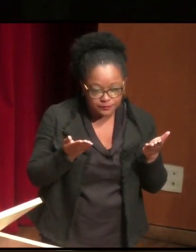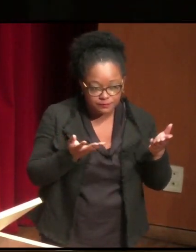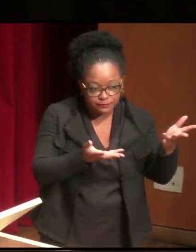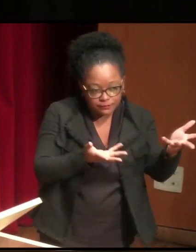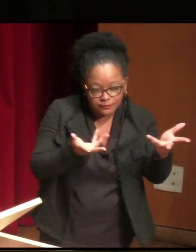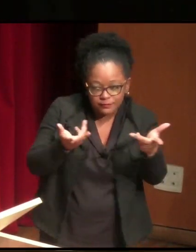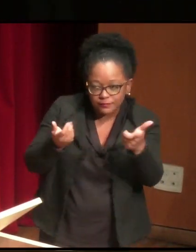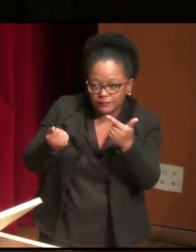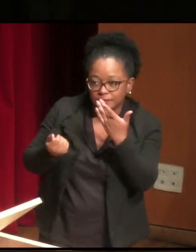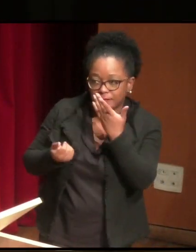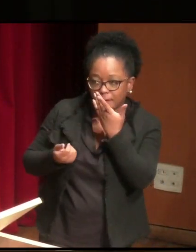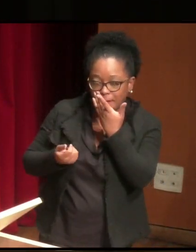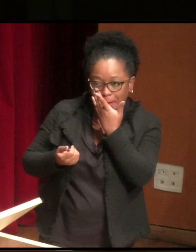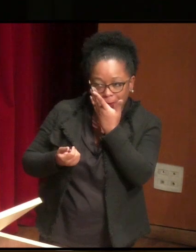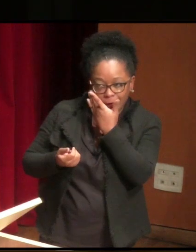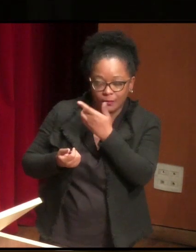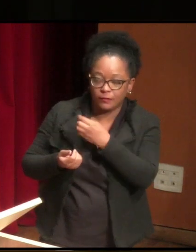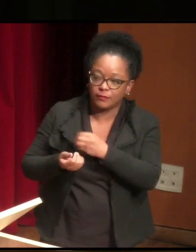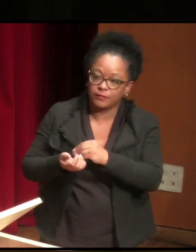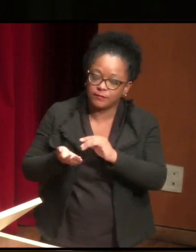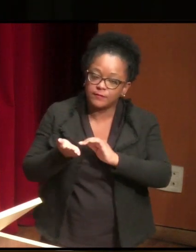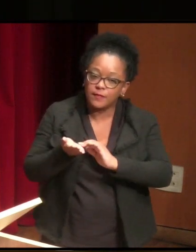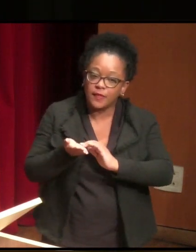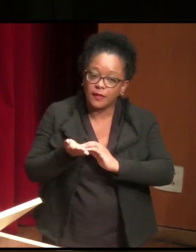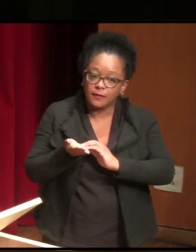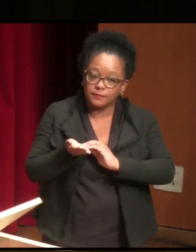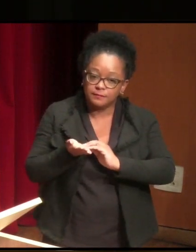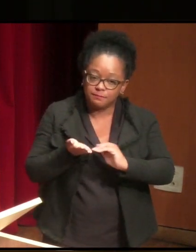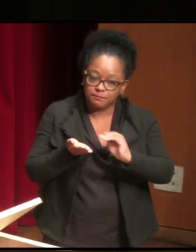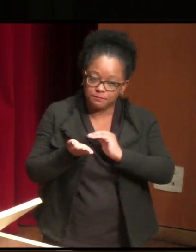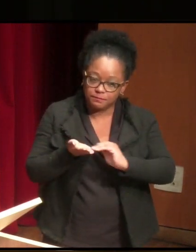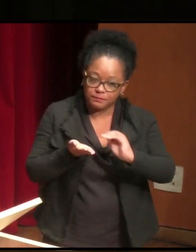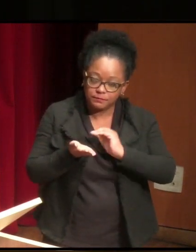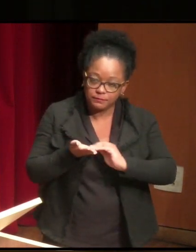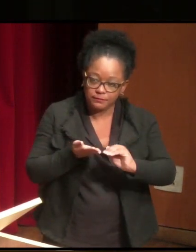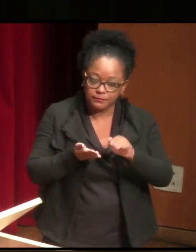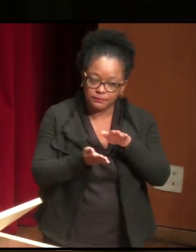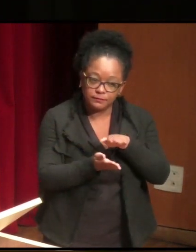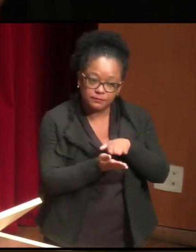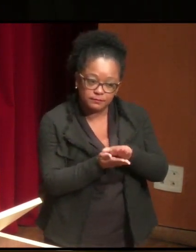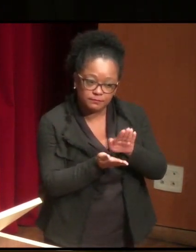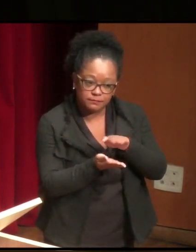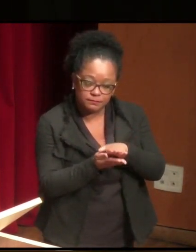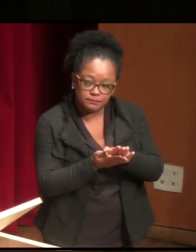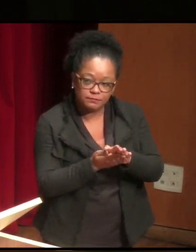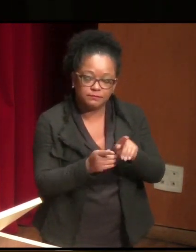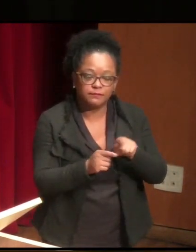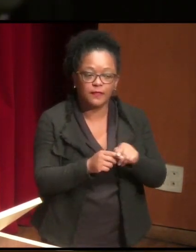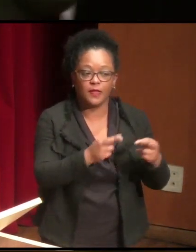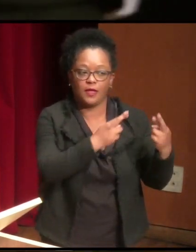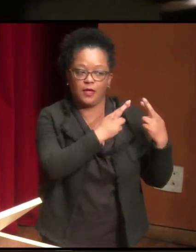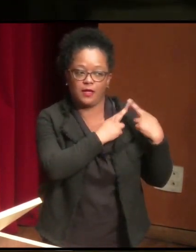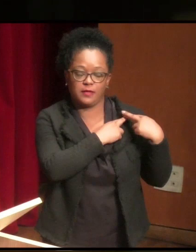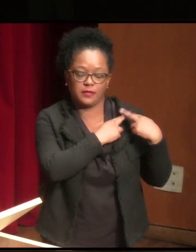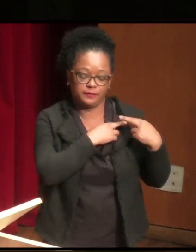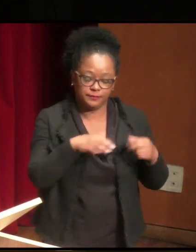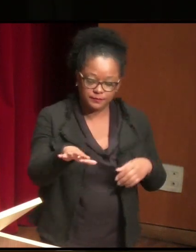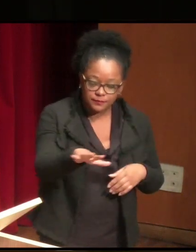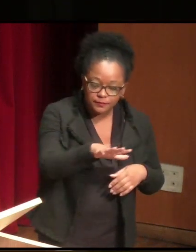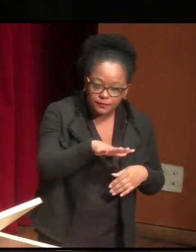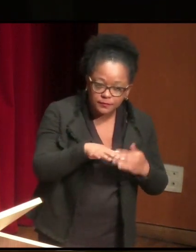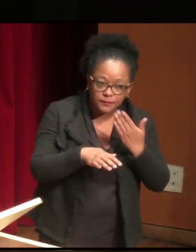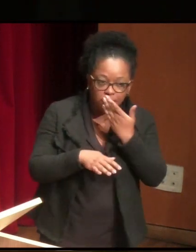ele, que é o secretário de publicações e traduções, uma pessoa que é responsável nessa área para que muitos